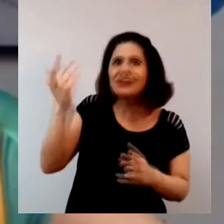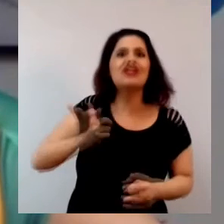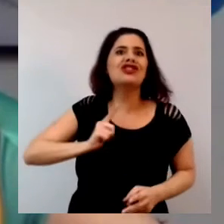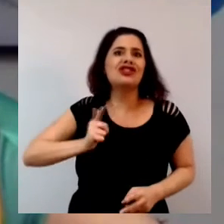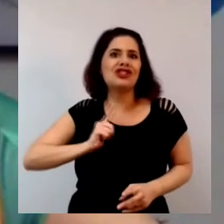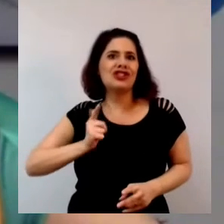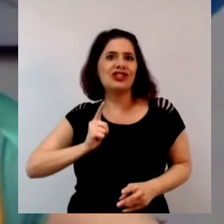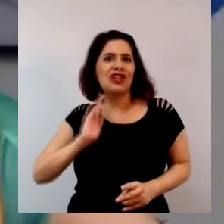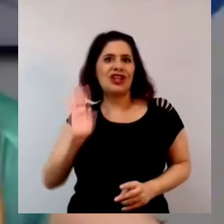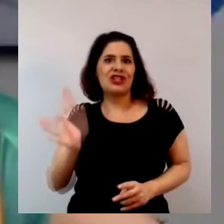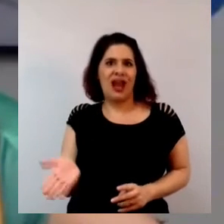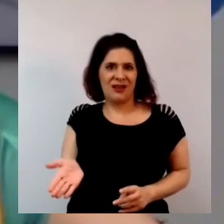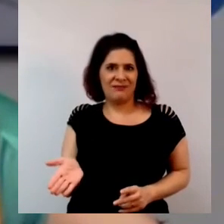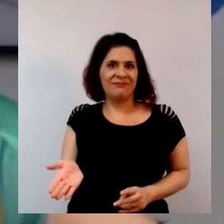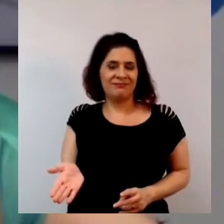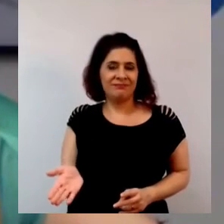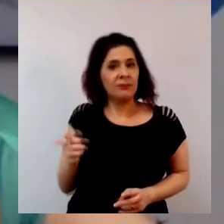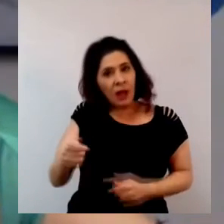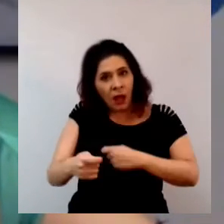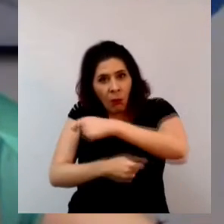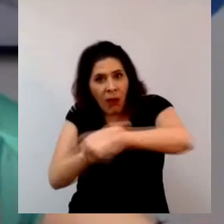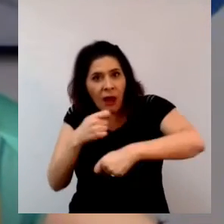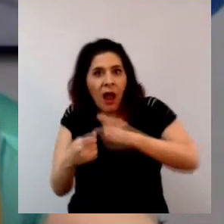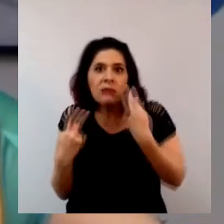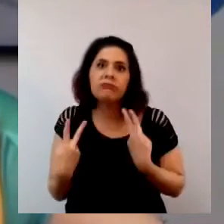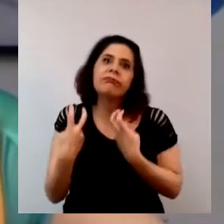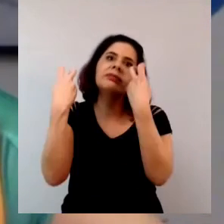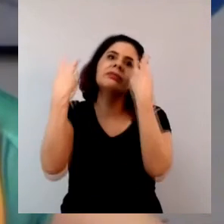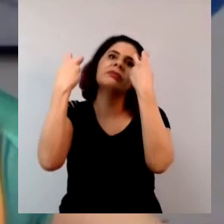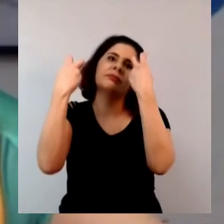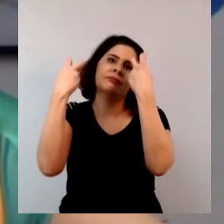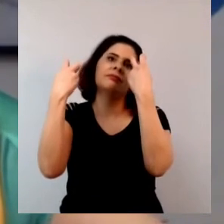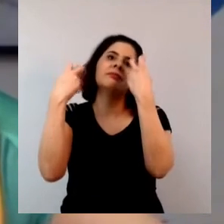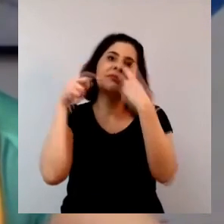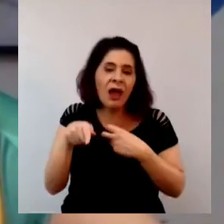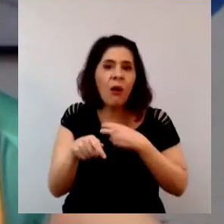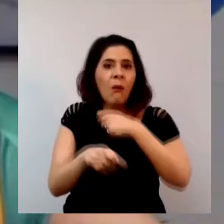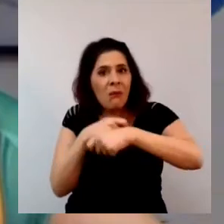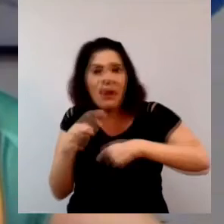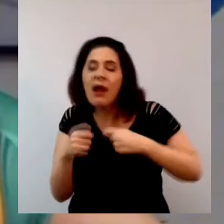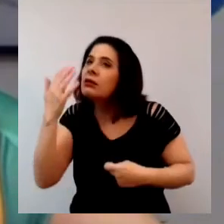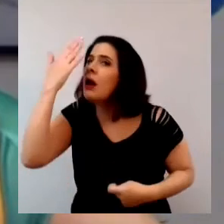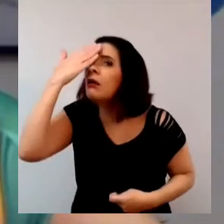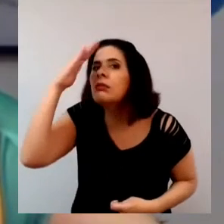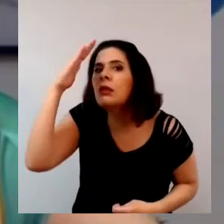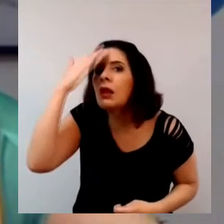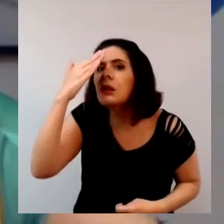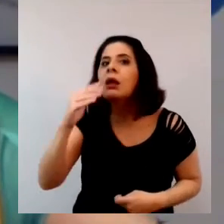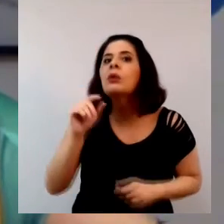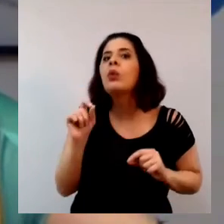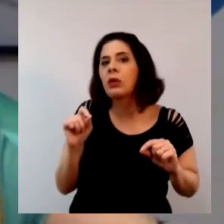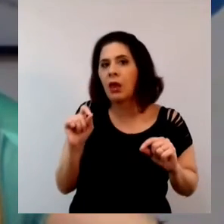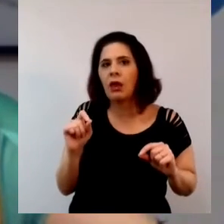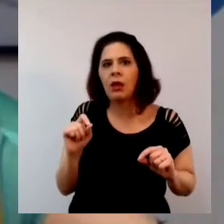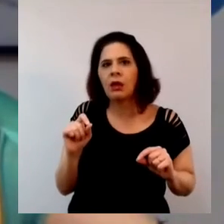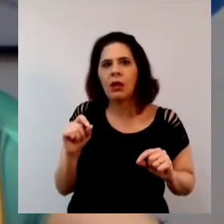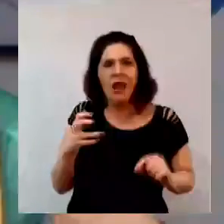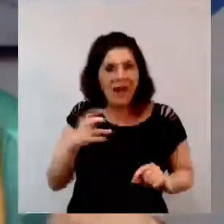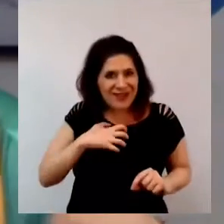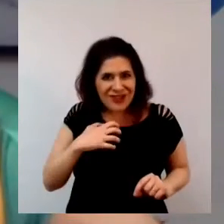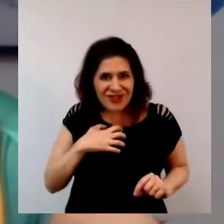E o mercado está percebendo isso, então o mercado está entendendo que não dá mais para fazer as coisas na base do